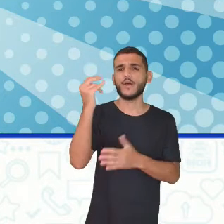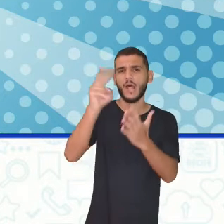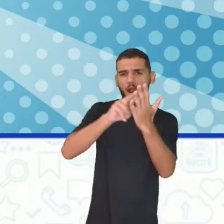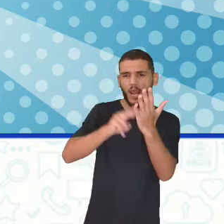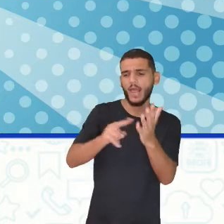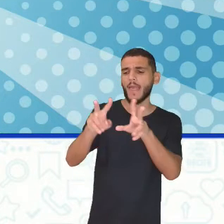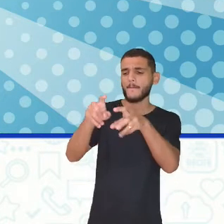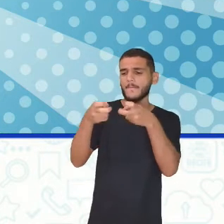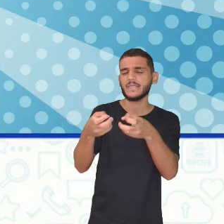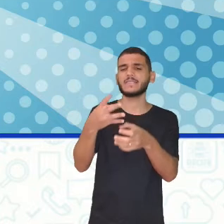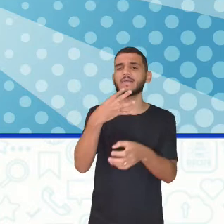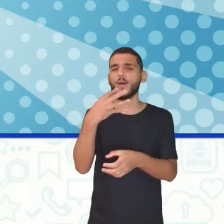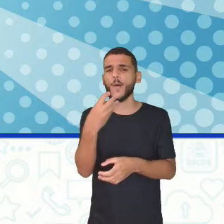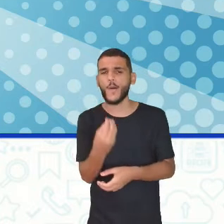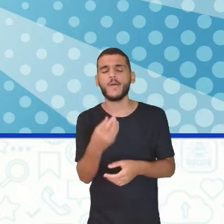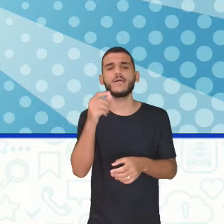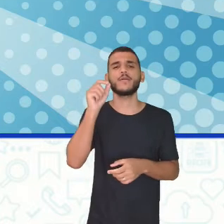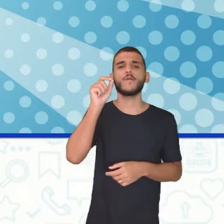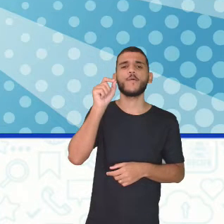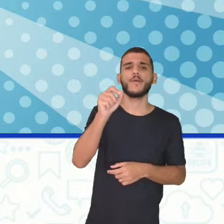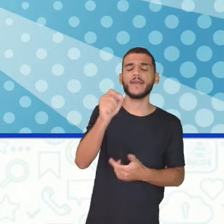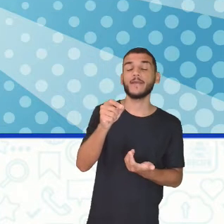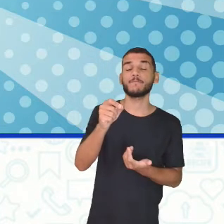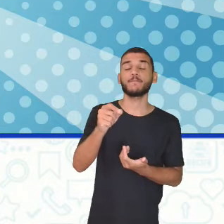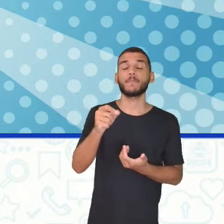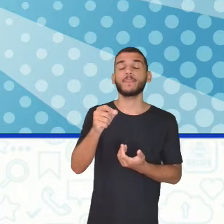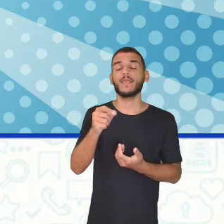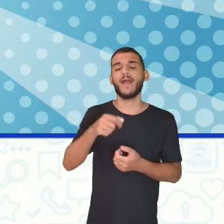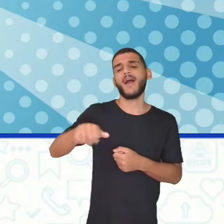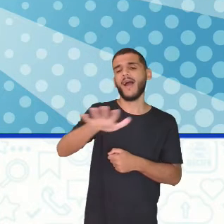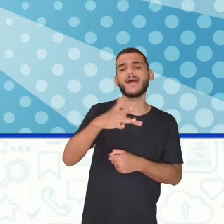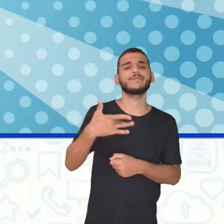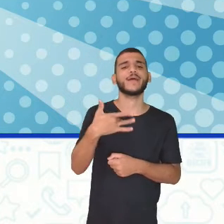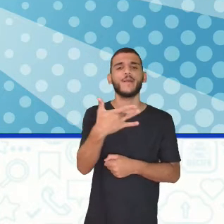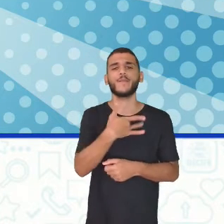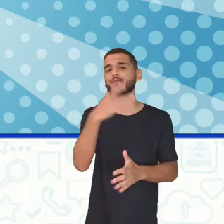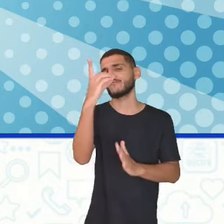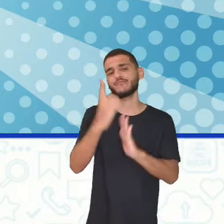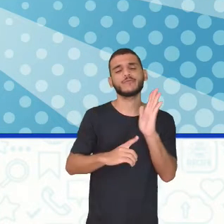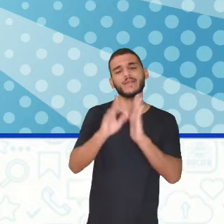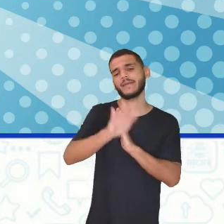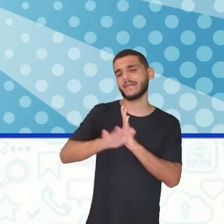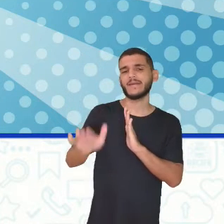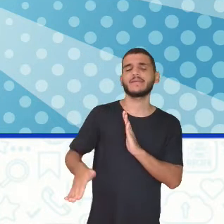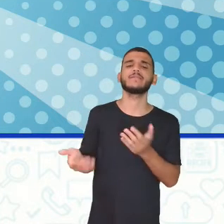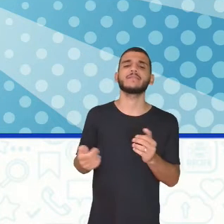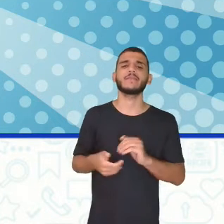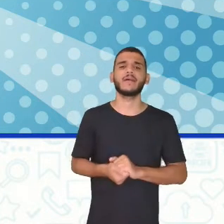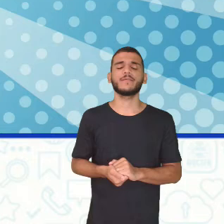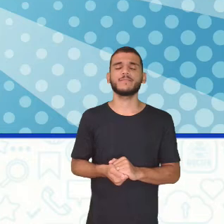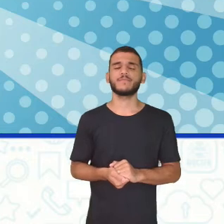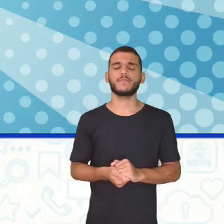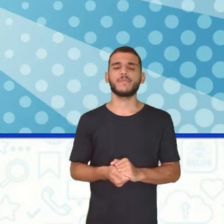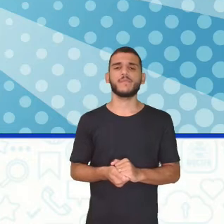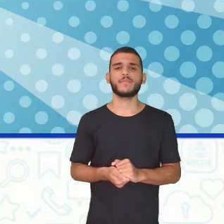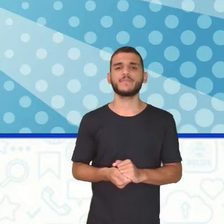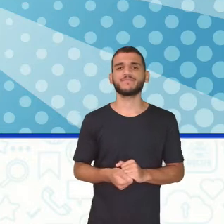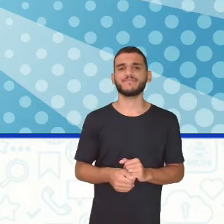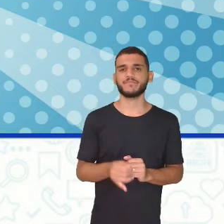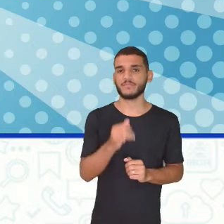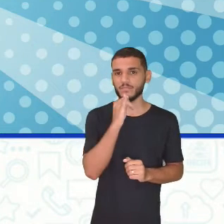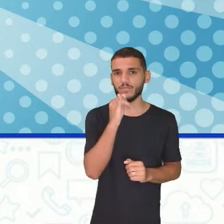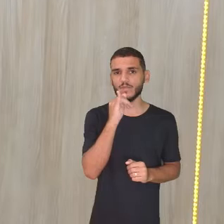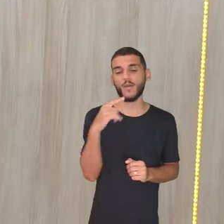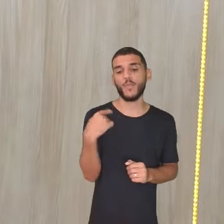Os conhecimentos sobre a área da saúde, o direito da criança, não é? Quando nós vemos uma